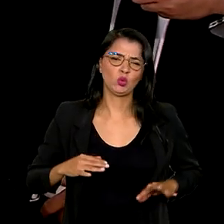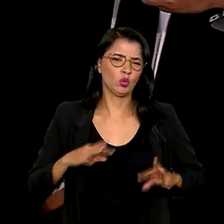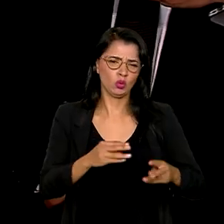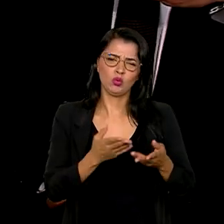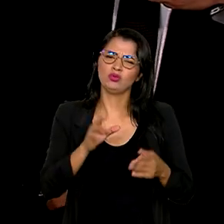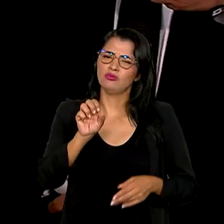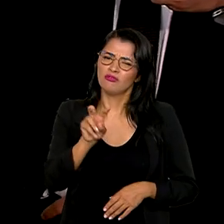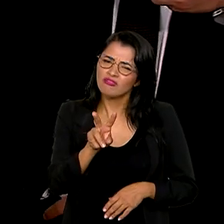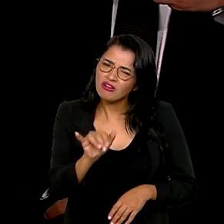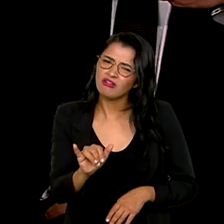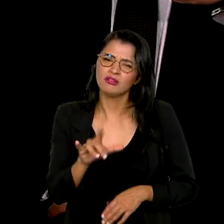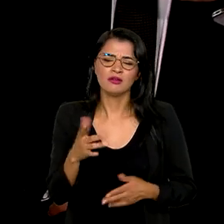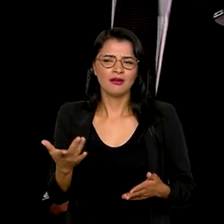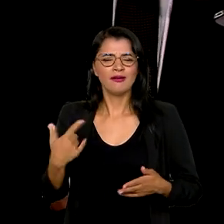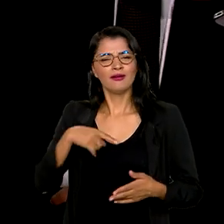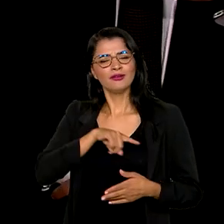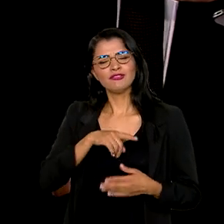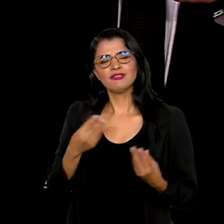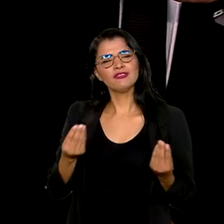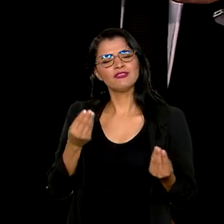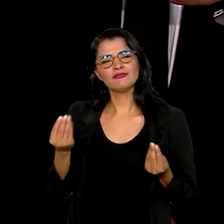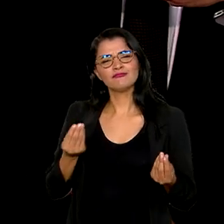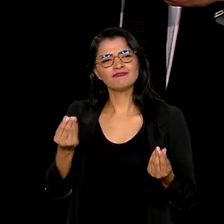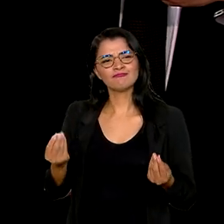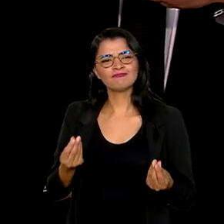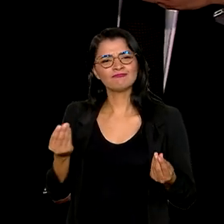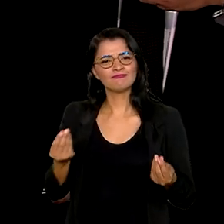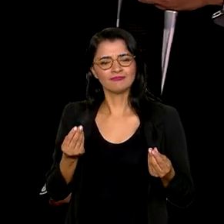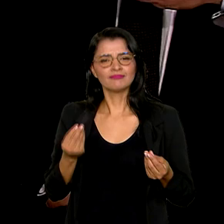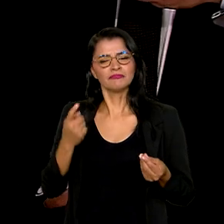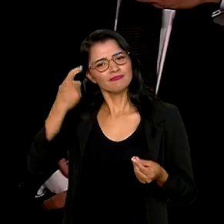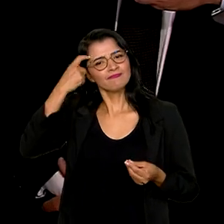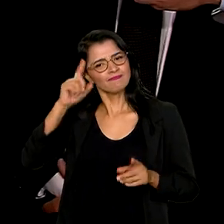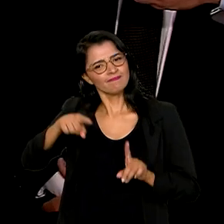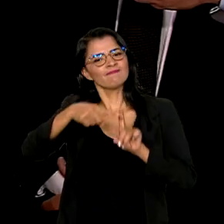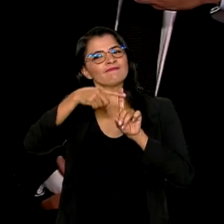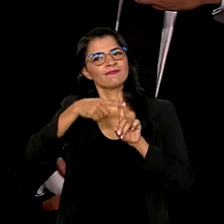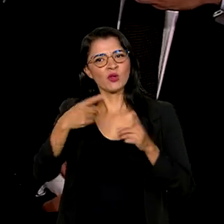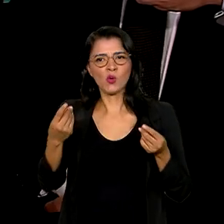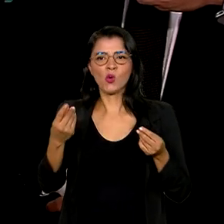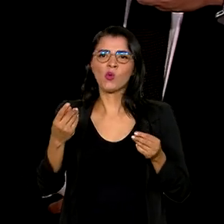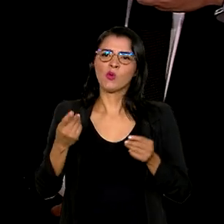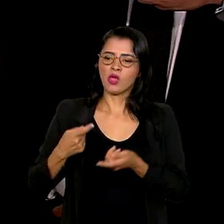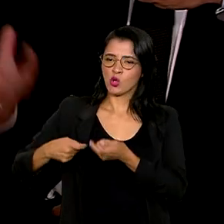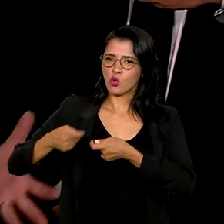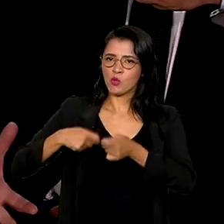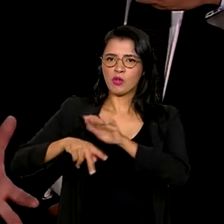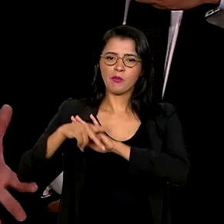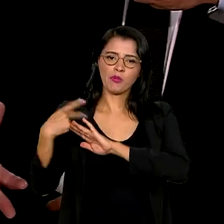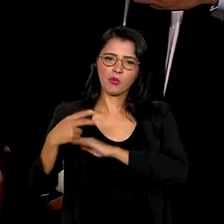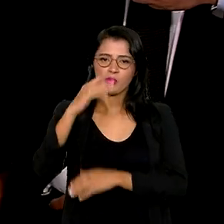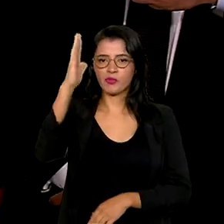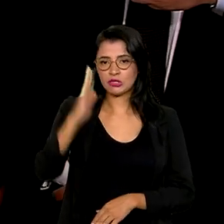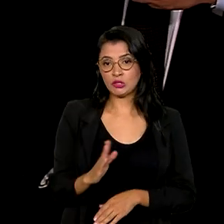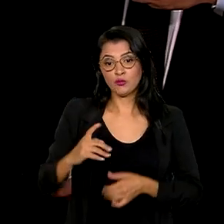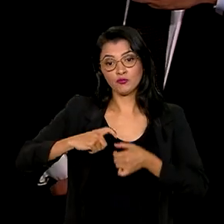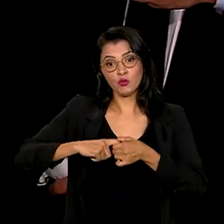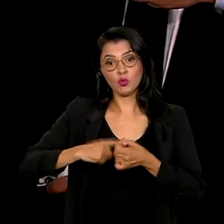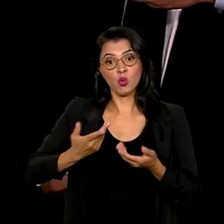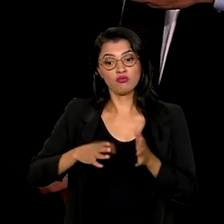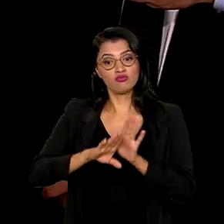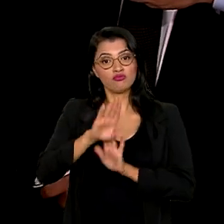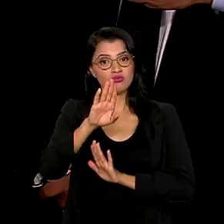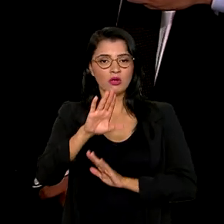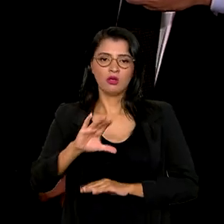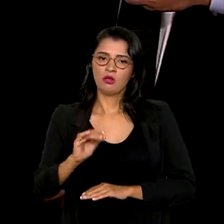todos somos muito assim otimistas com a economia do Brasil que voltou a crescer e claro